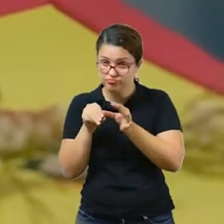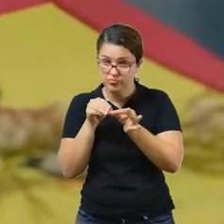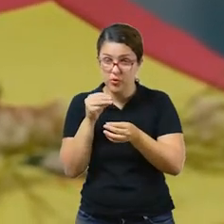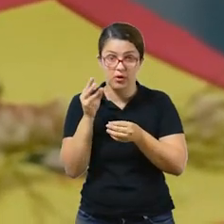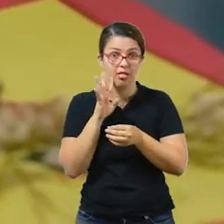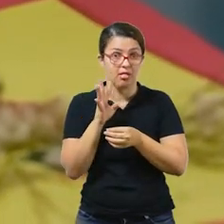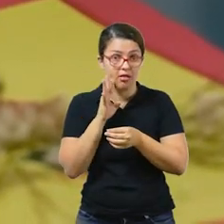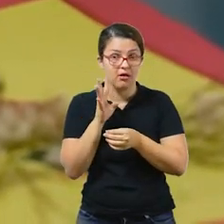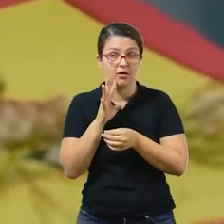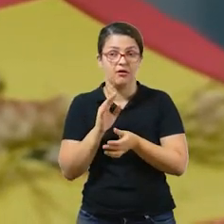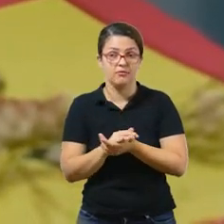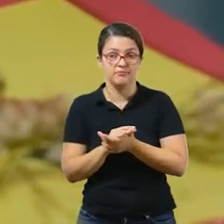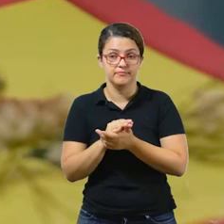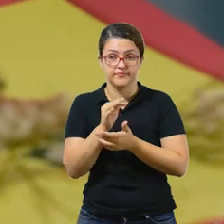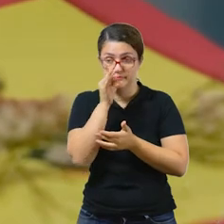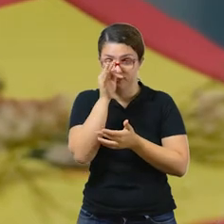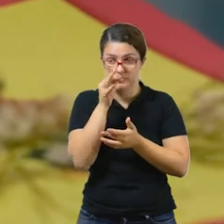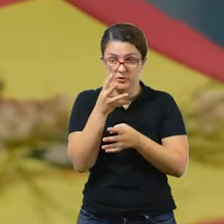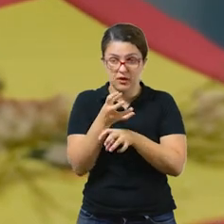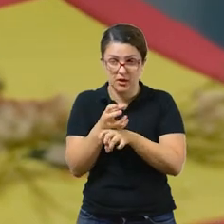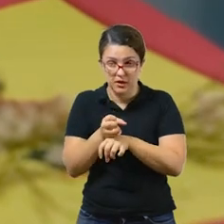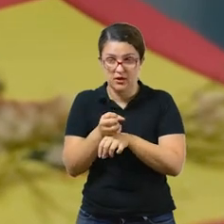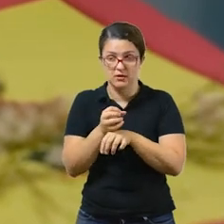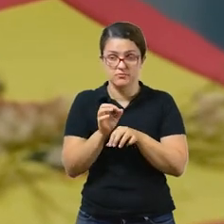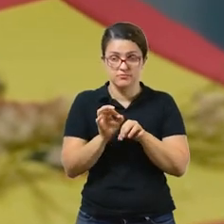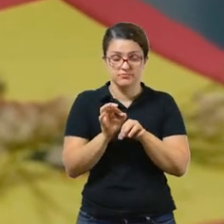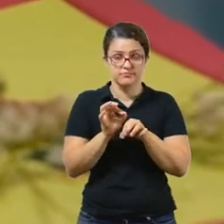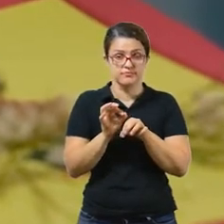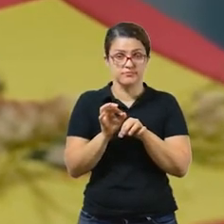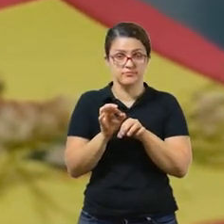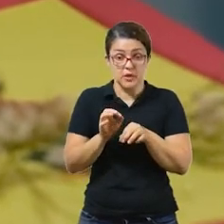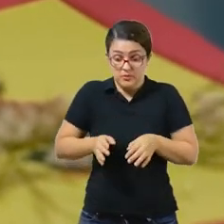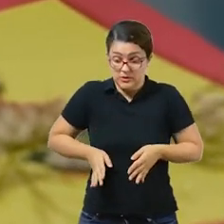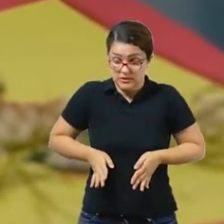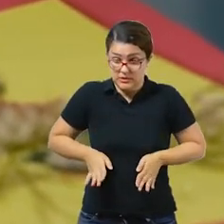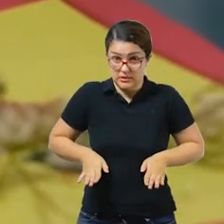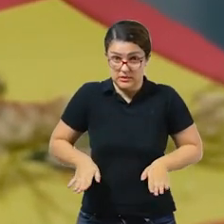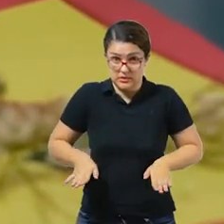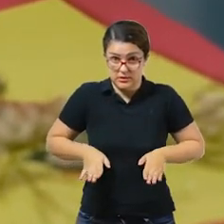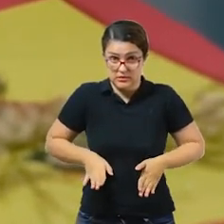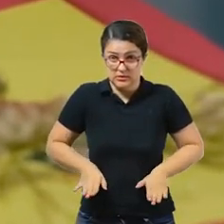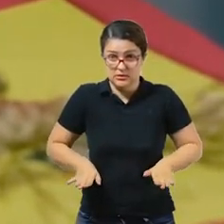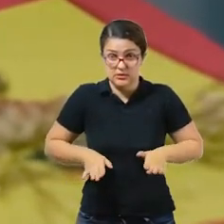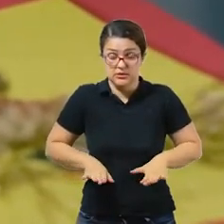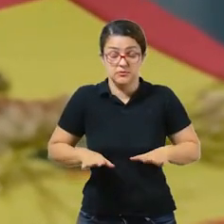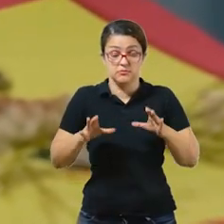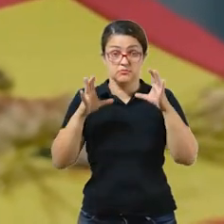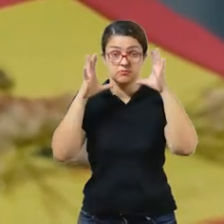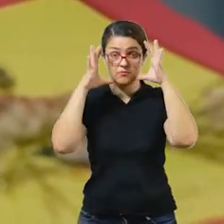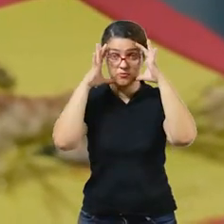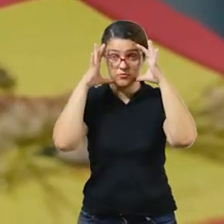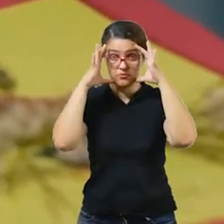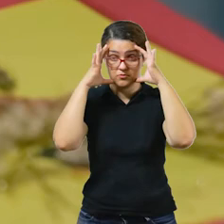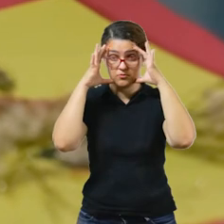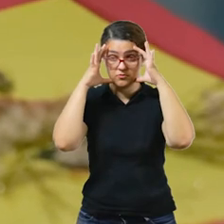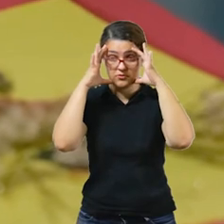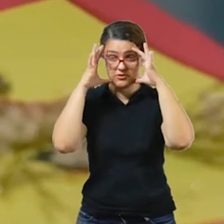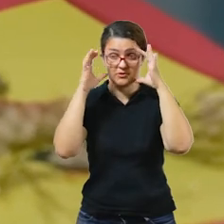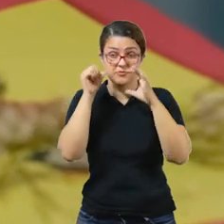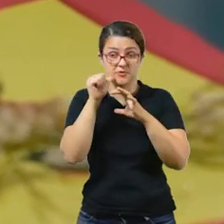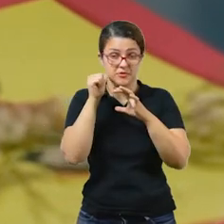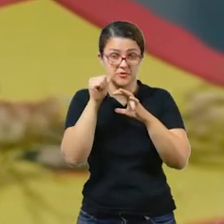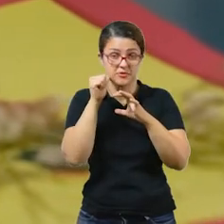tá? Com uma florzinha é a sua sainha. A cabeça da menininha também pode